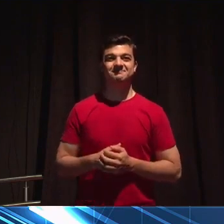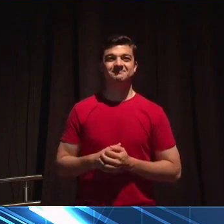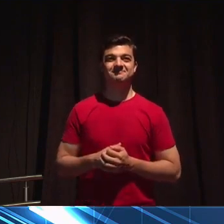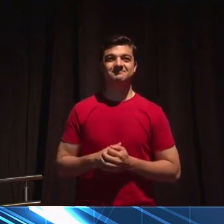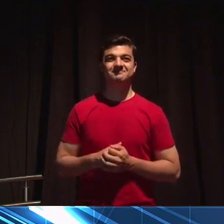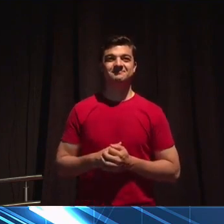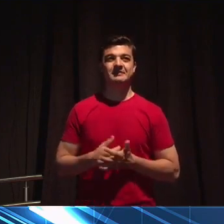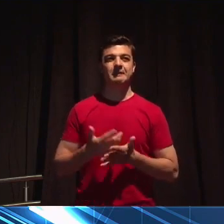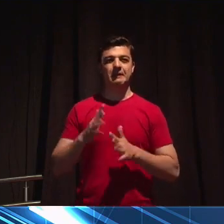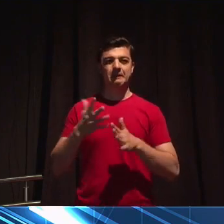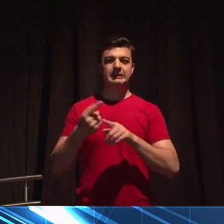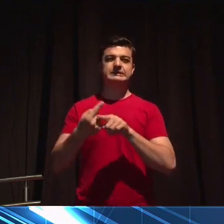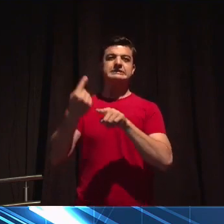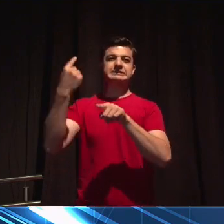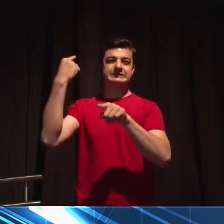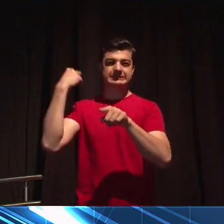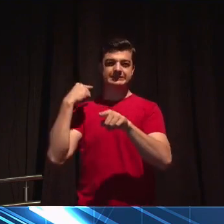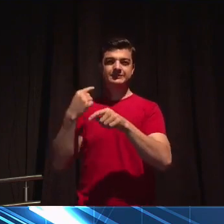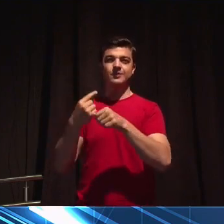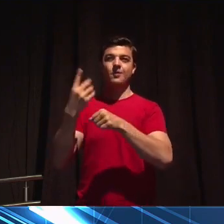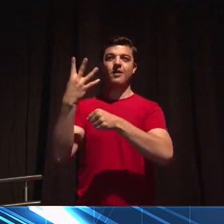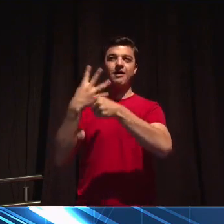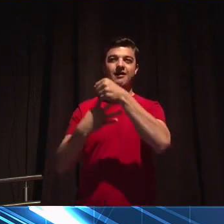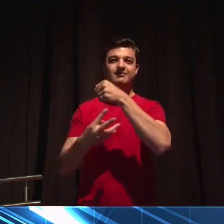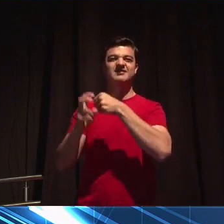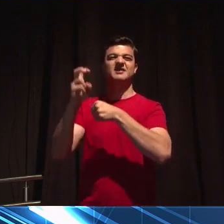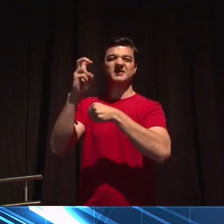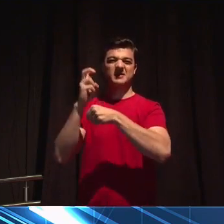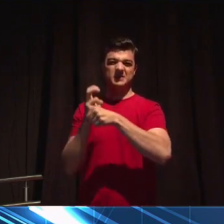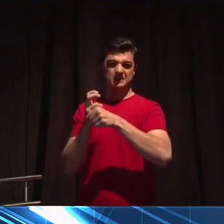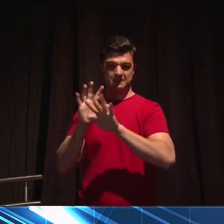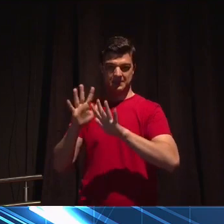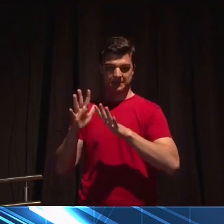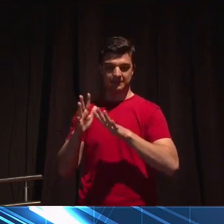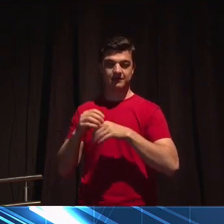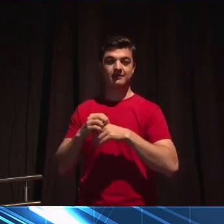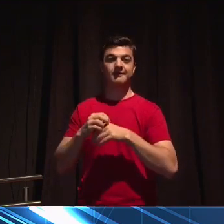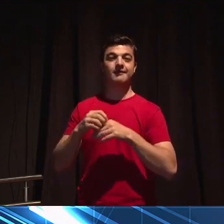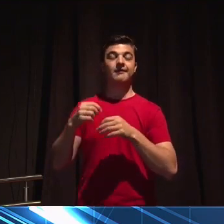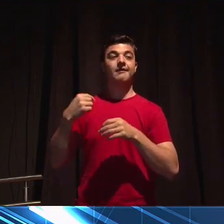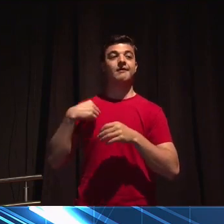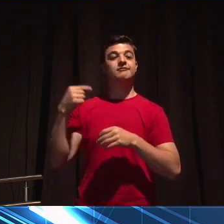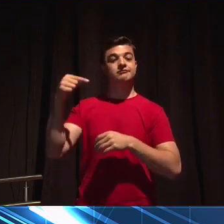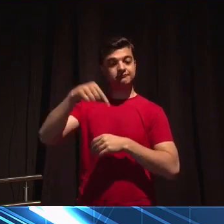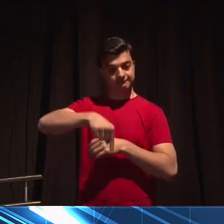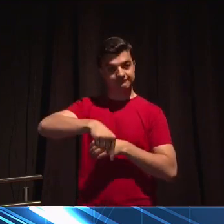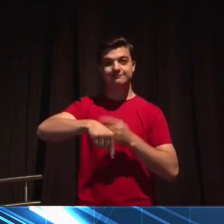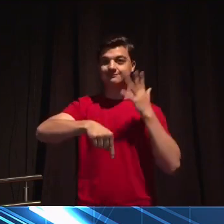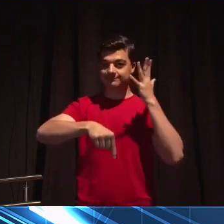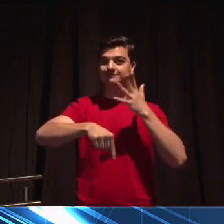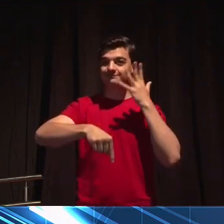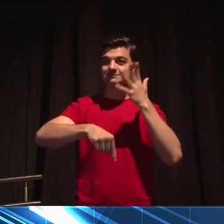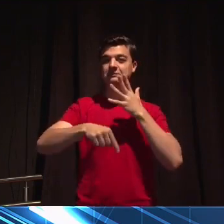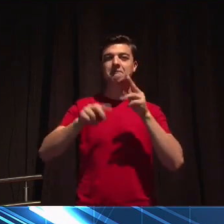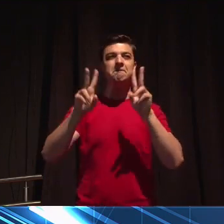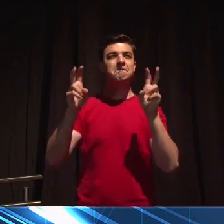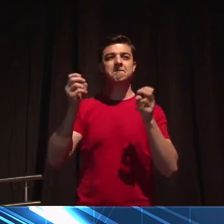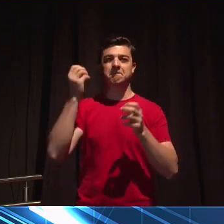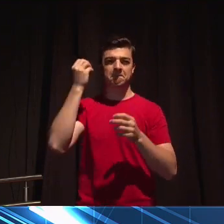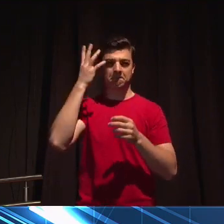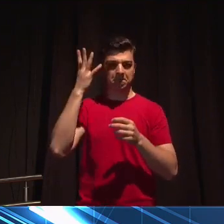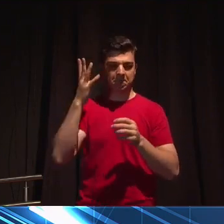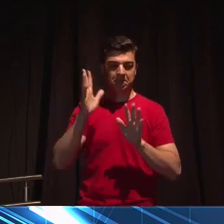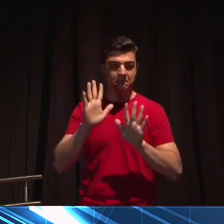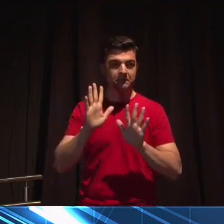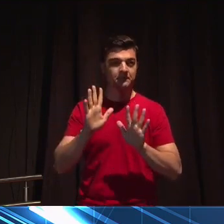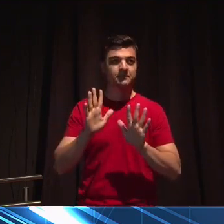quase 5 anos atrás, eu estava nesse mesmo palco aqui, falando, não lembro do quê, mas foi a minha última palestra, a última coisa que eu fiz antes